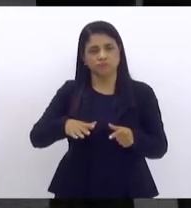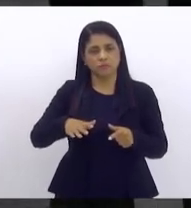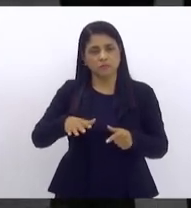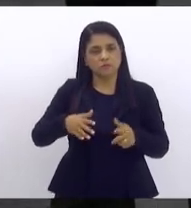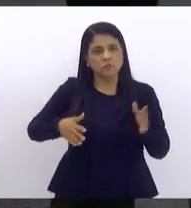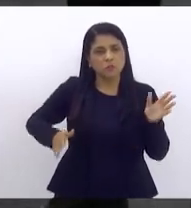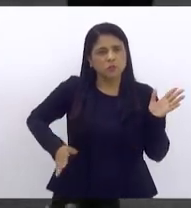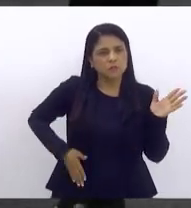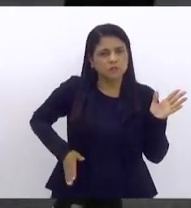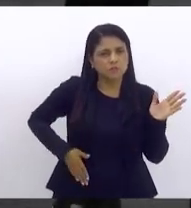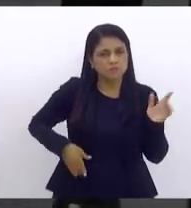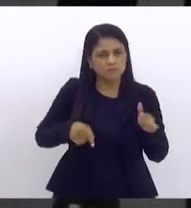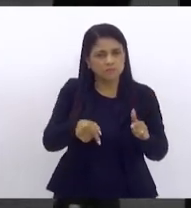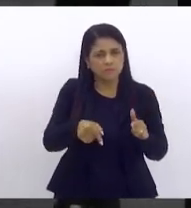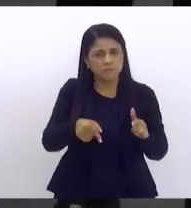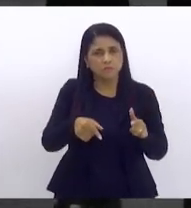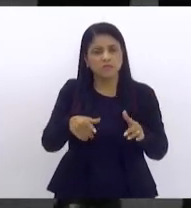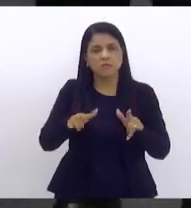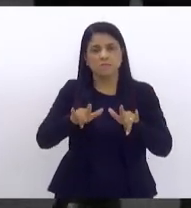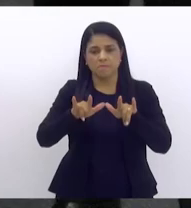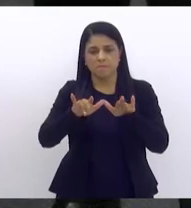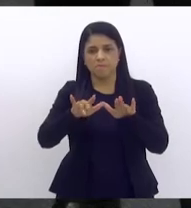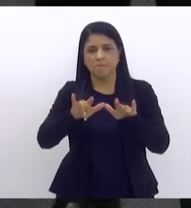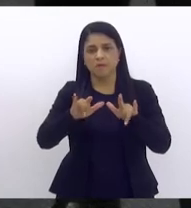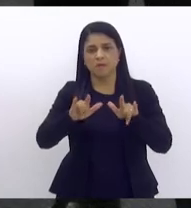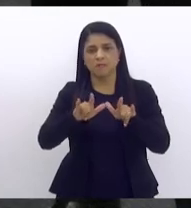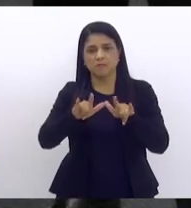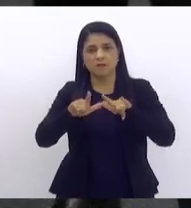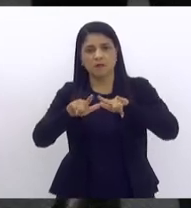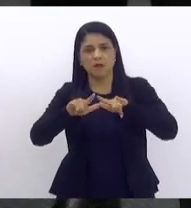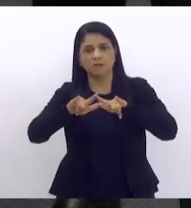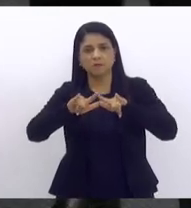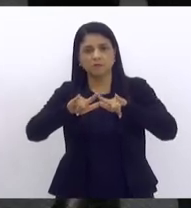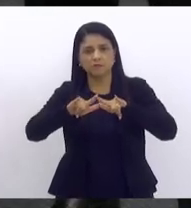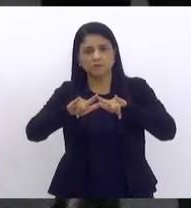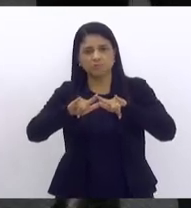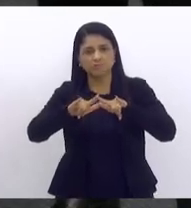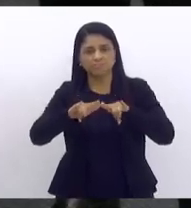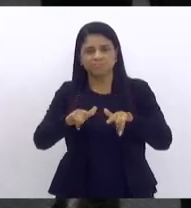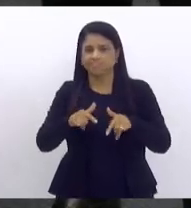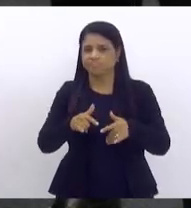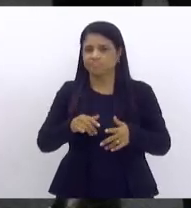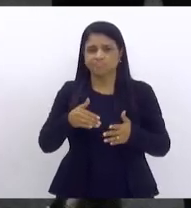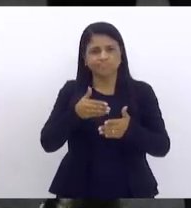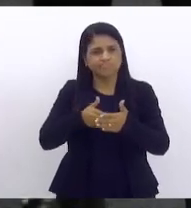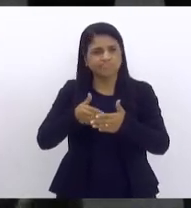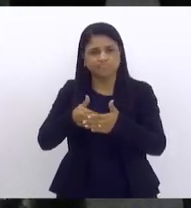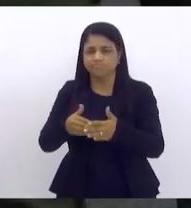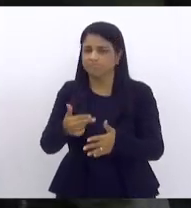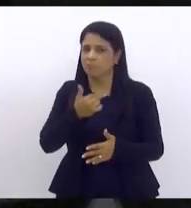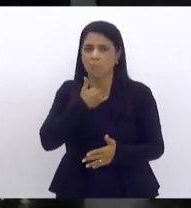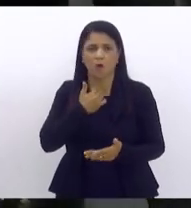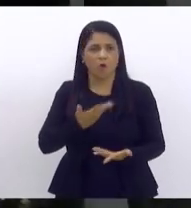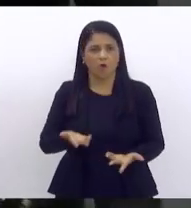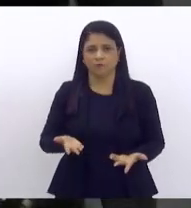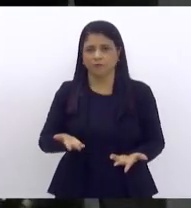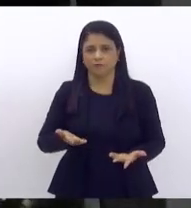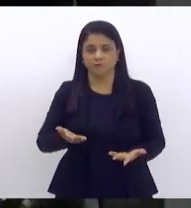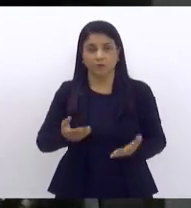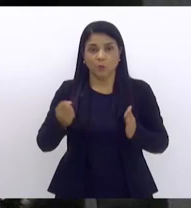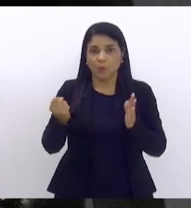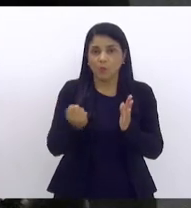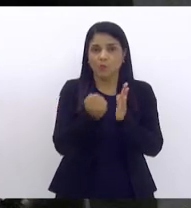milicianos. As restrições não podem perdurar. O impacto negativo social